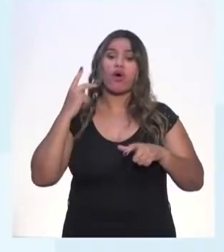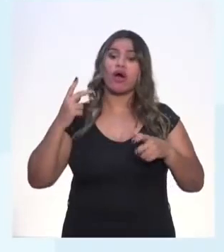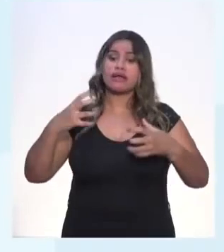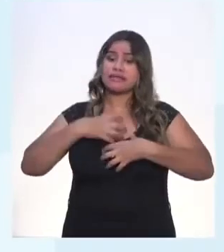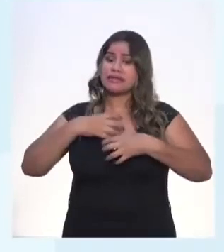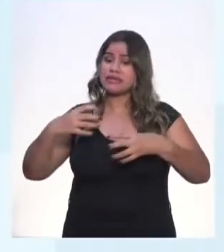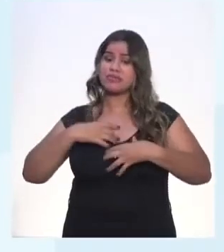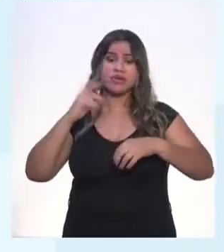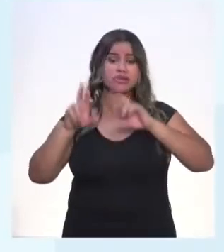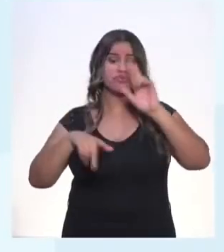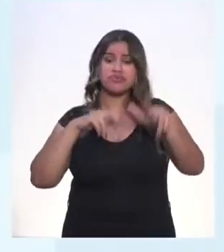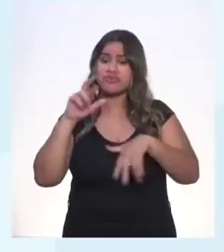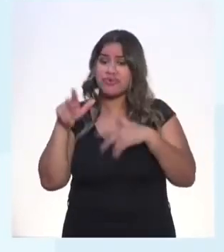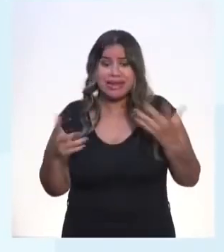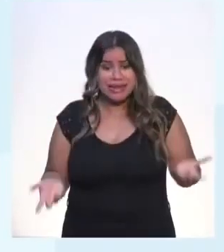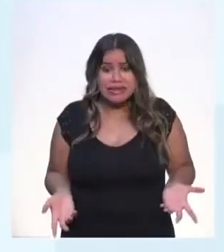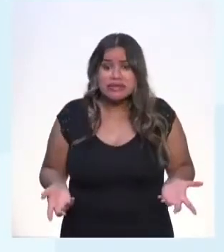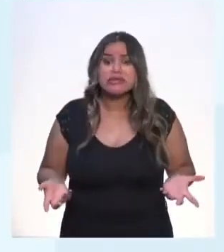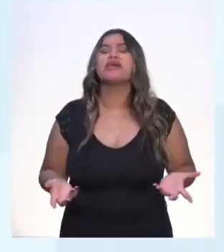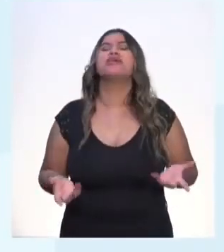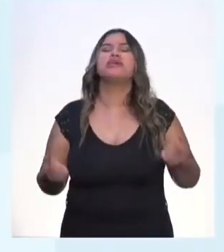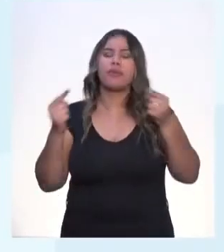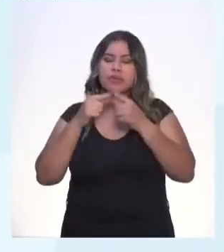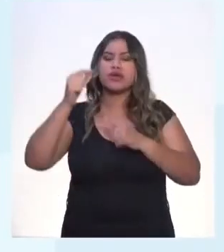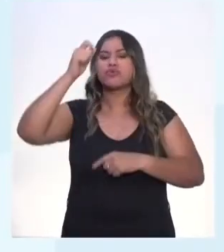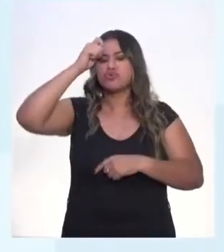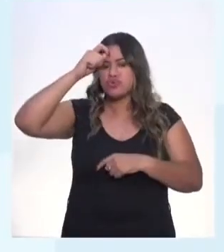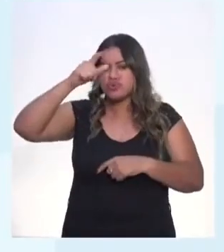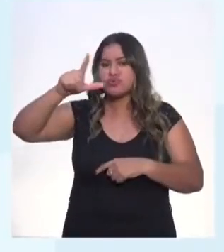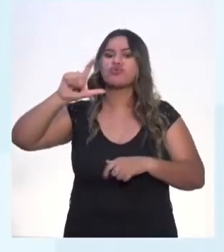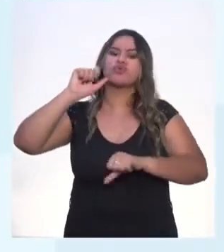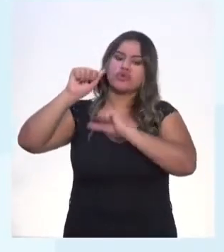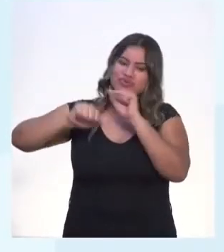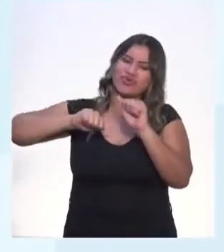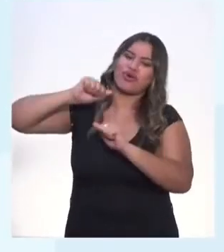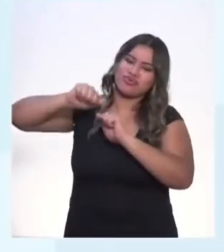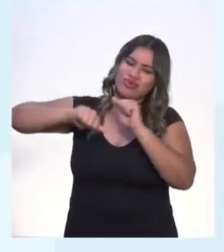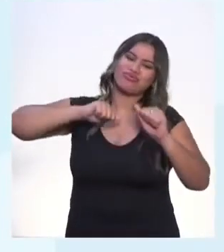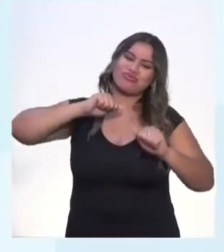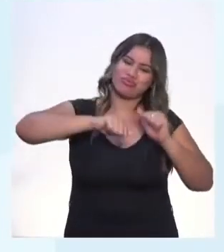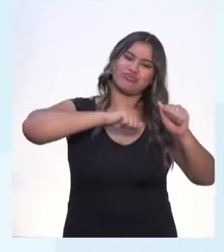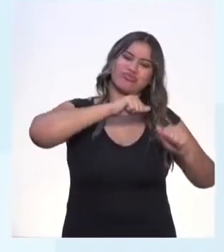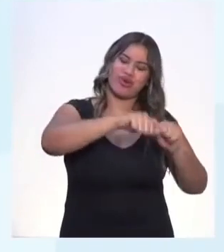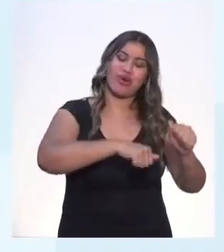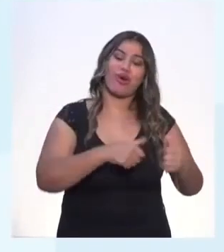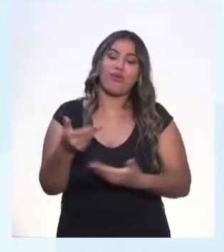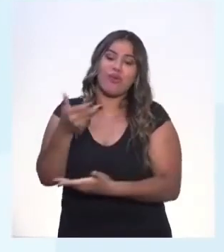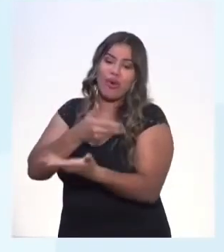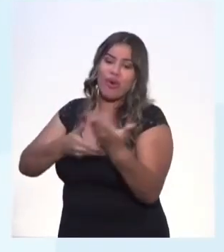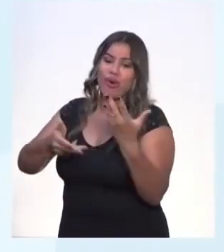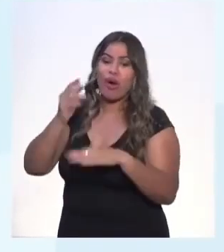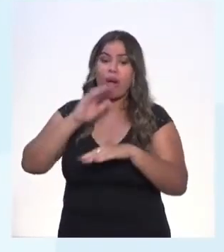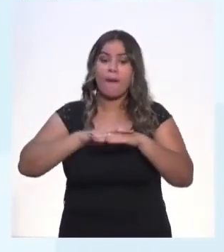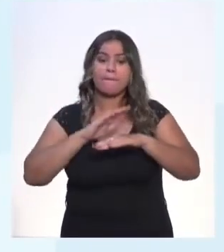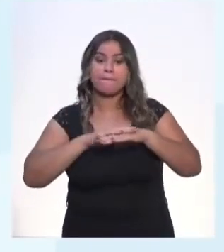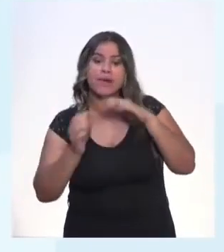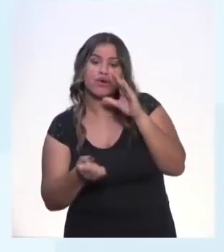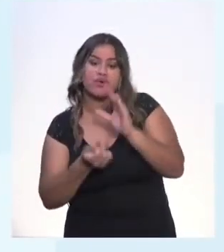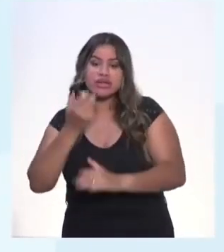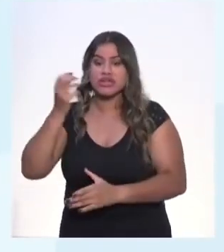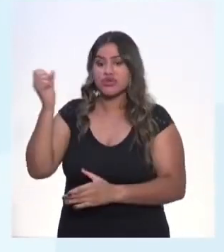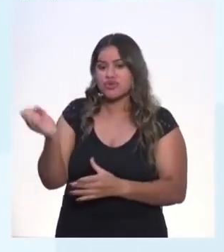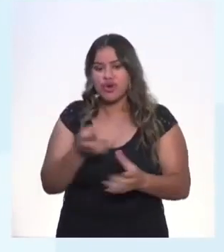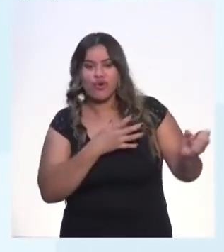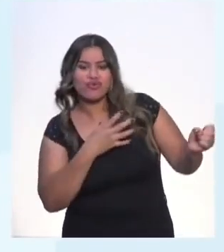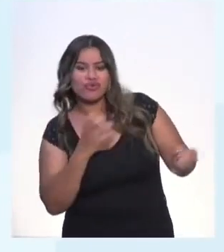gente tem ao longo do tempo, né? E a cultura também vai mudando, porque nós nos relacionamos e construímos, né, novas